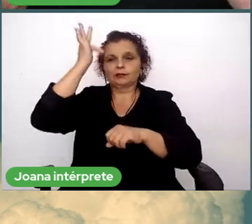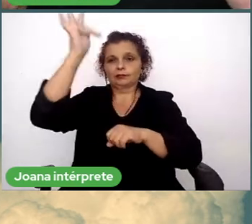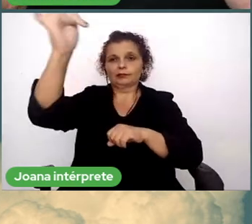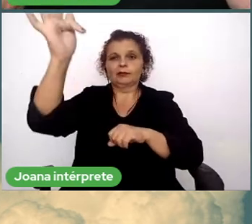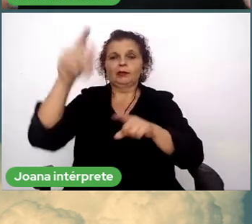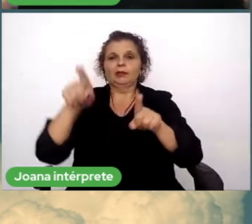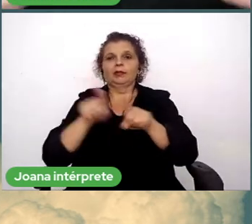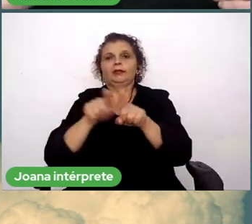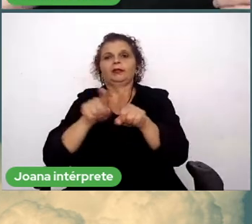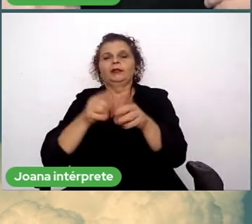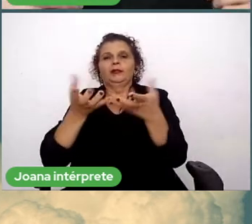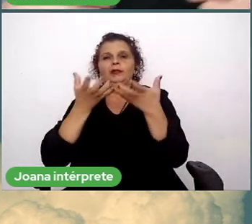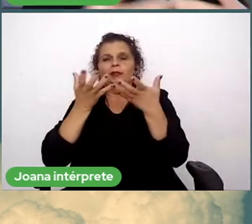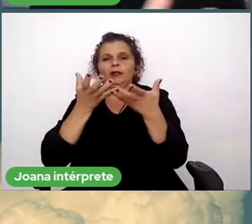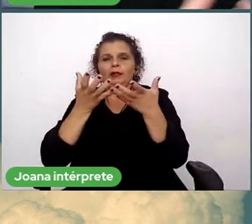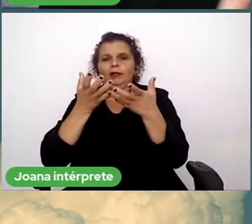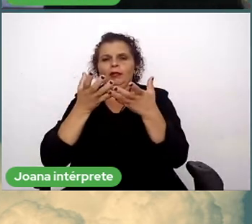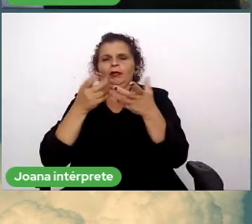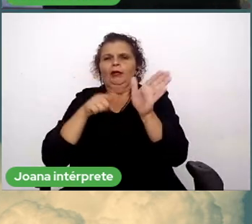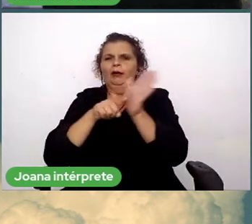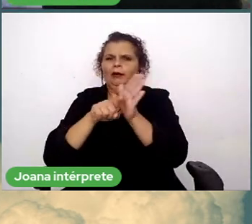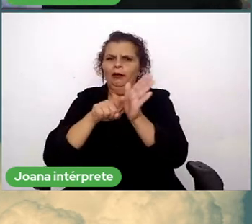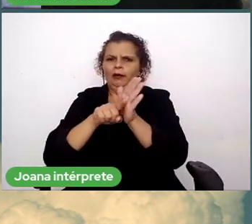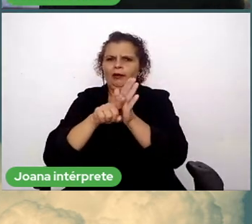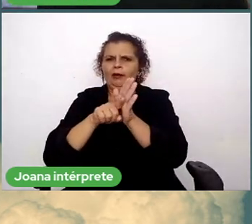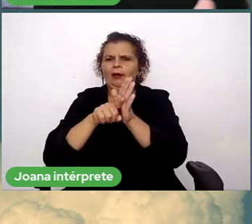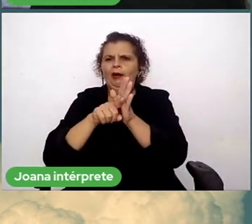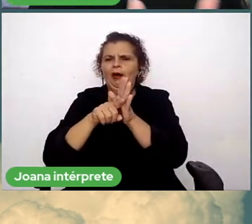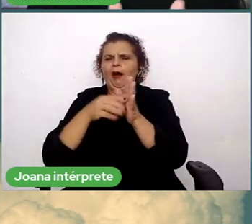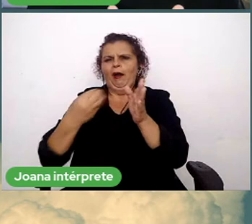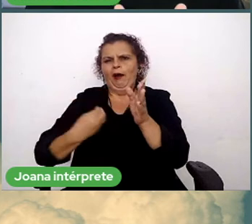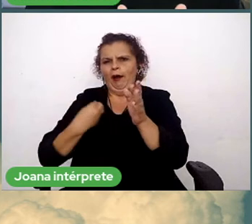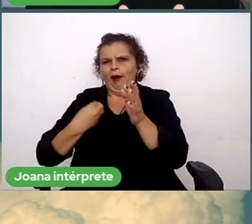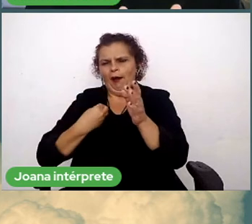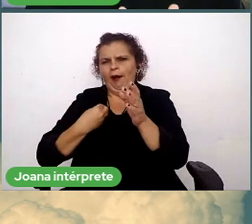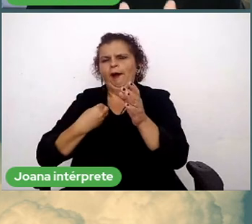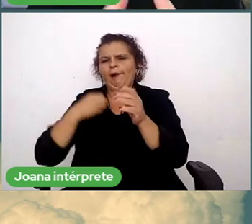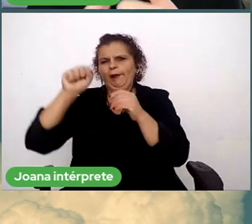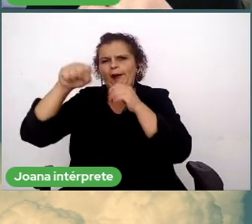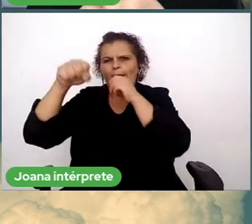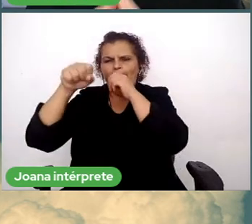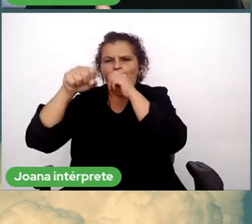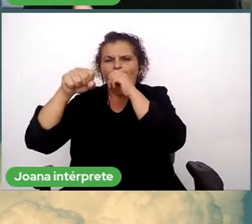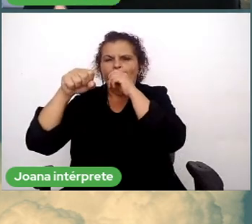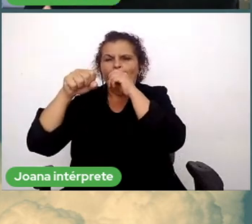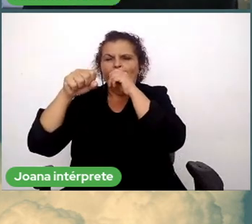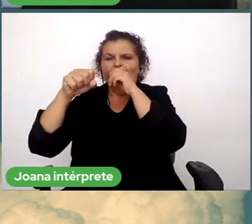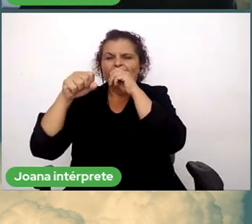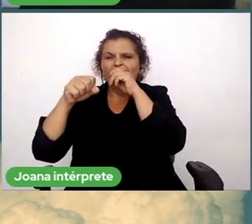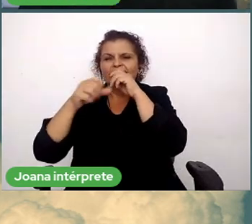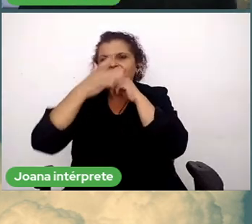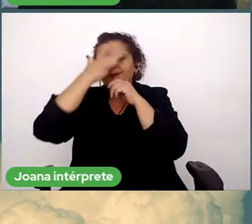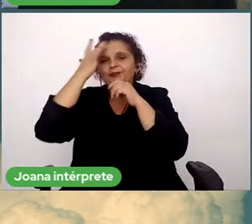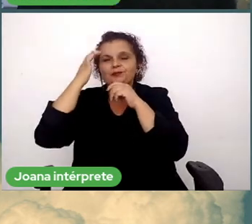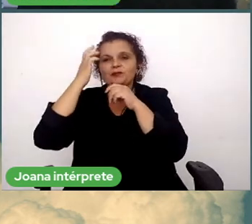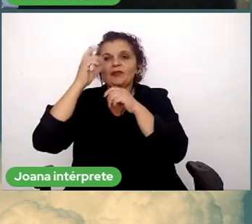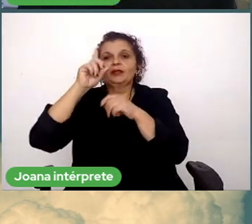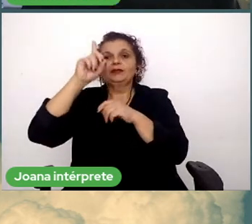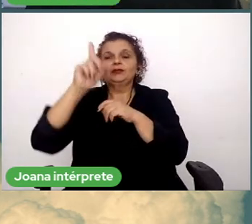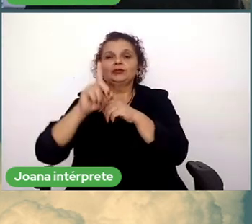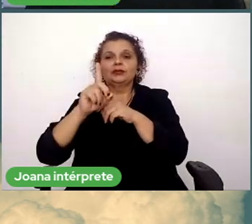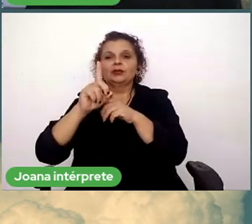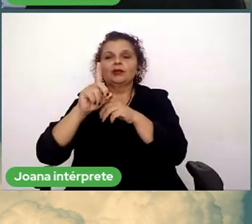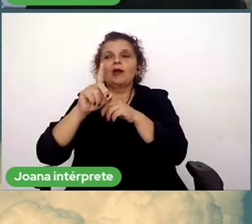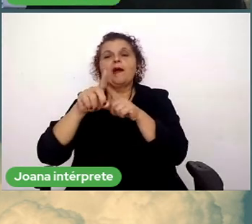queremos isso, e se me perguntam de novo, sim, já vivi situações onde eu tinha o patrocínio da pessoa que era diretora da empresa, só que